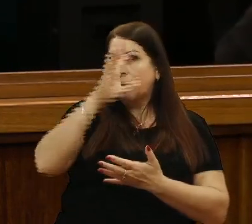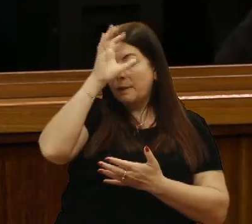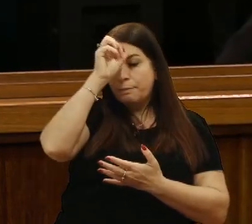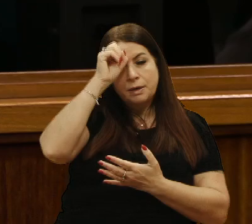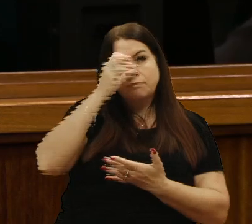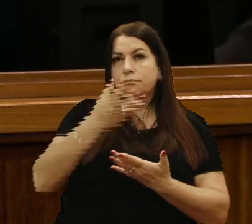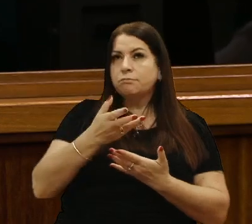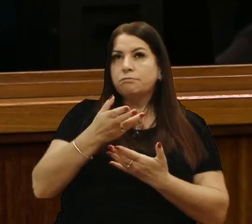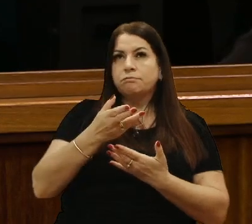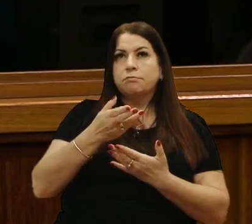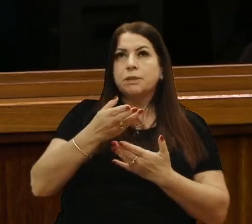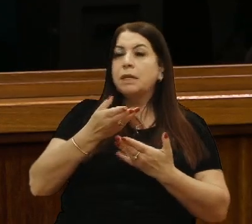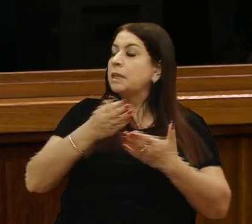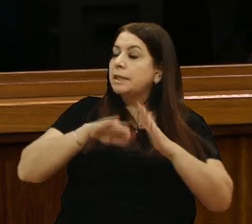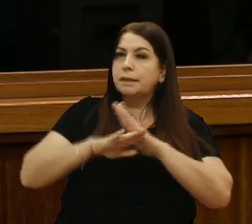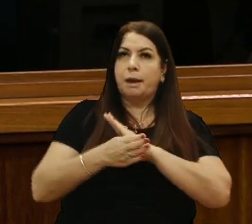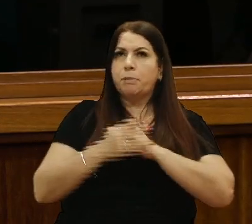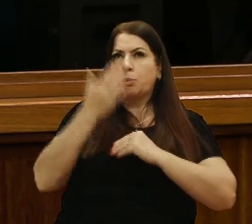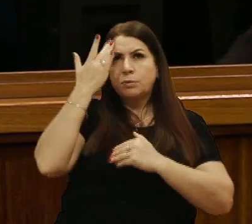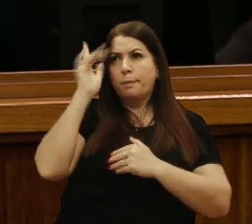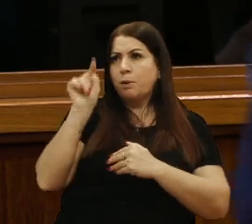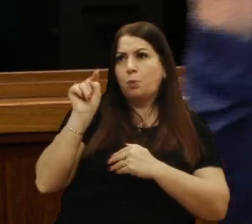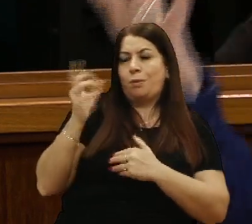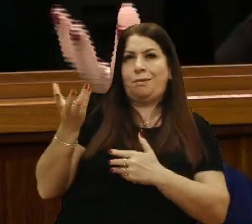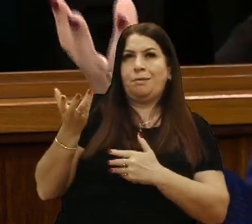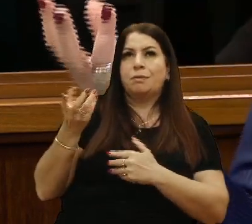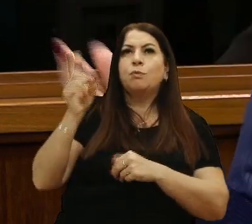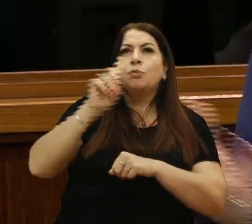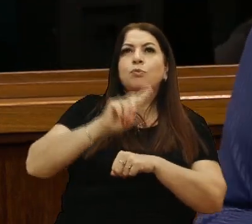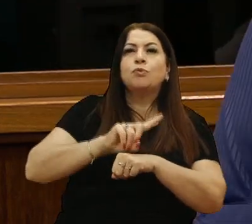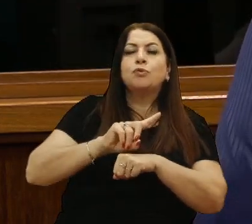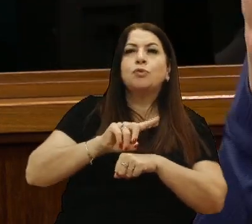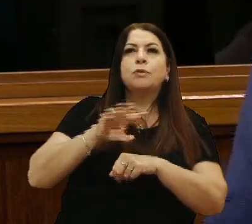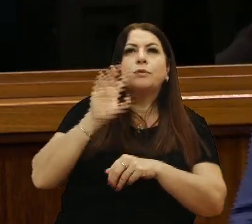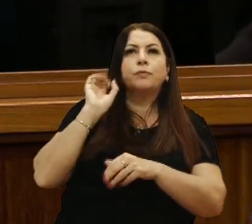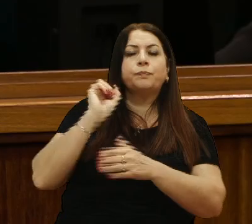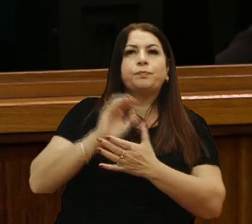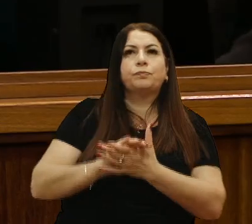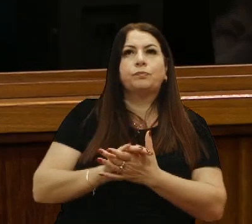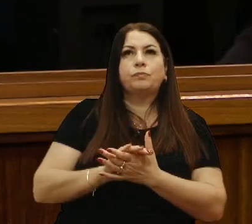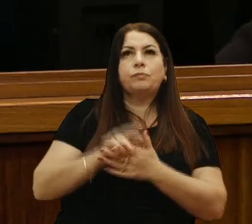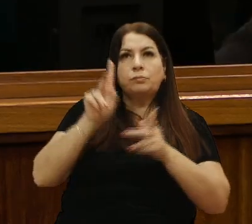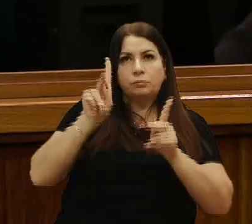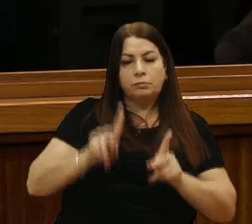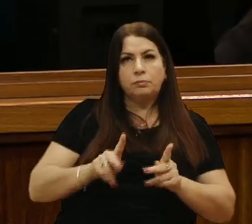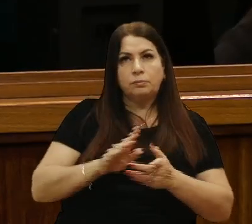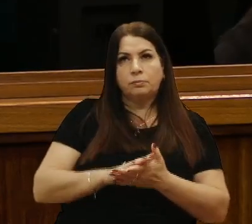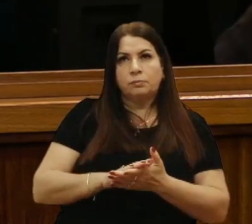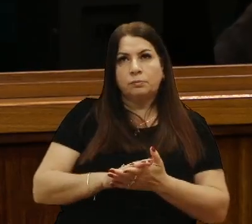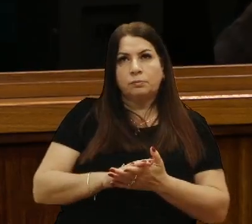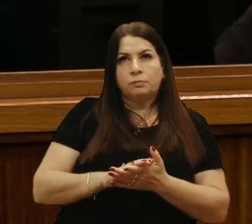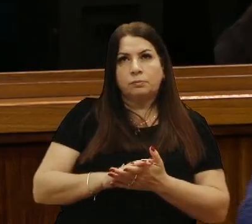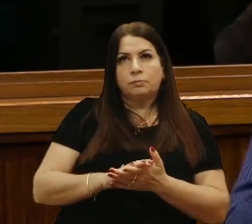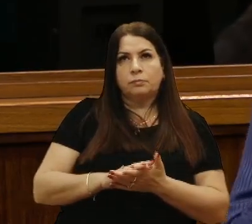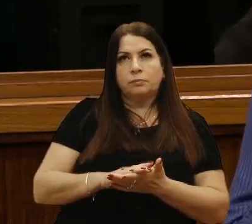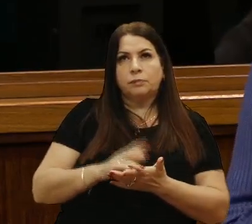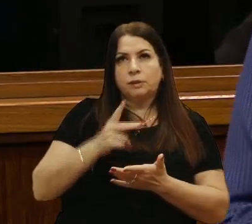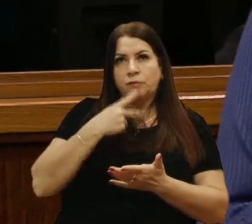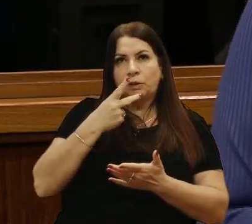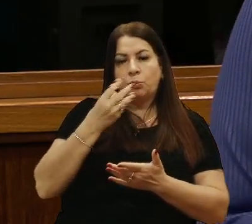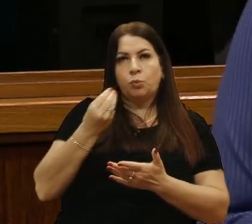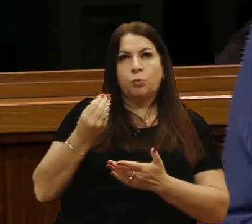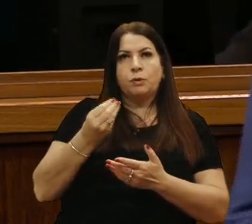aprende, se adapta. Ele também não sabia aquilo. Outro dia eu estava ouvindo uma pessoa que fala muito, tem